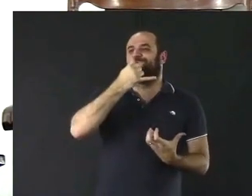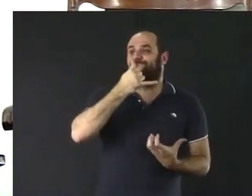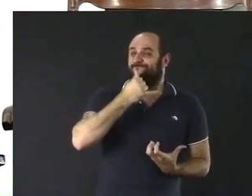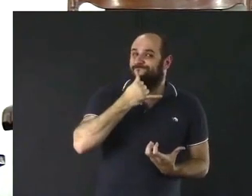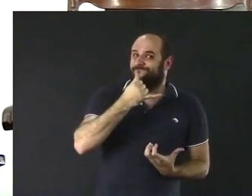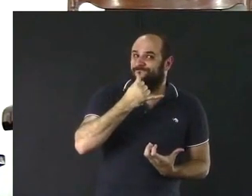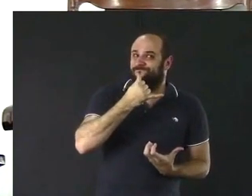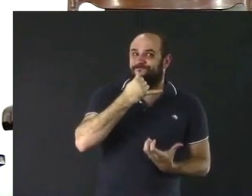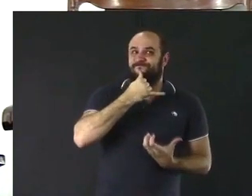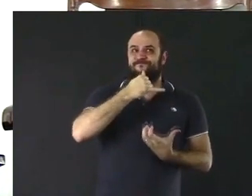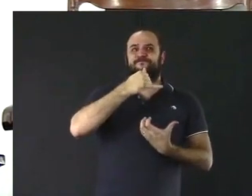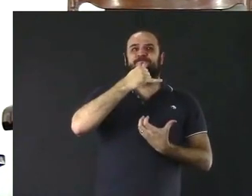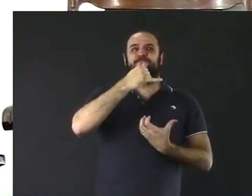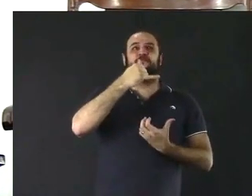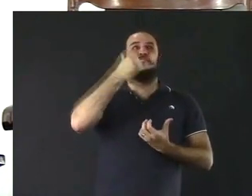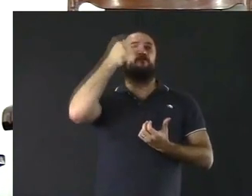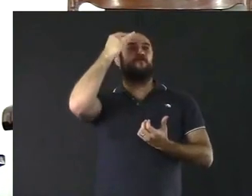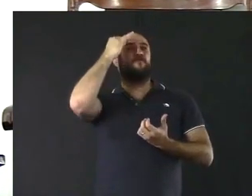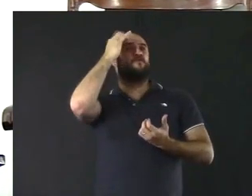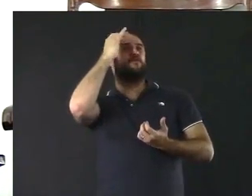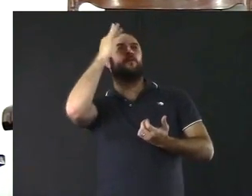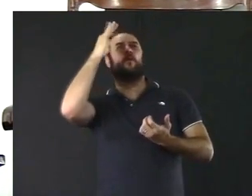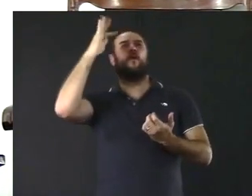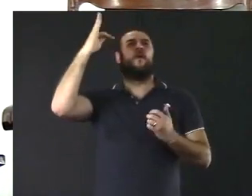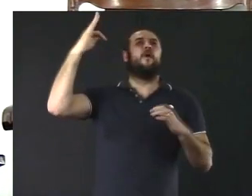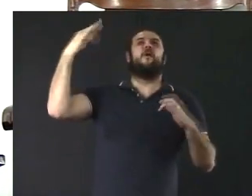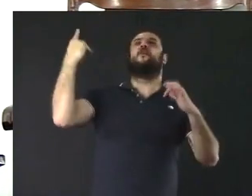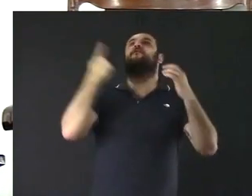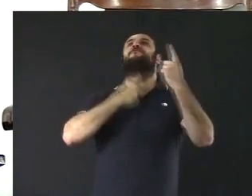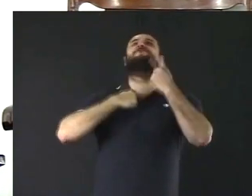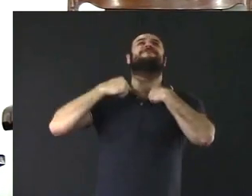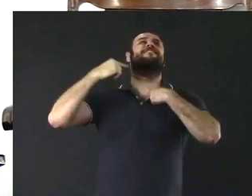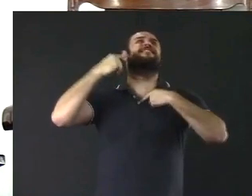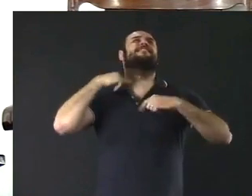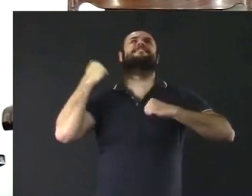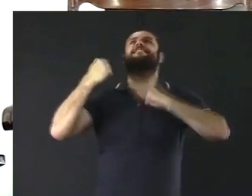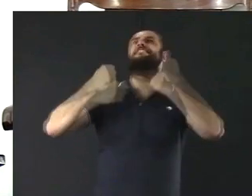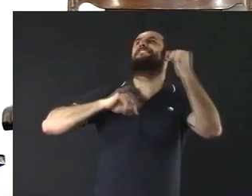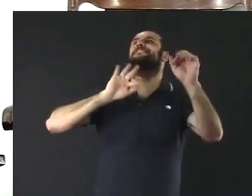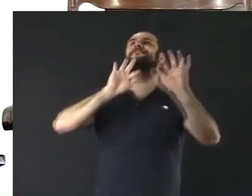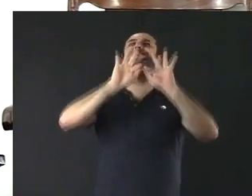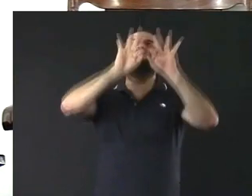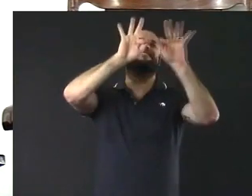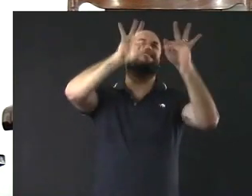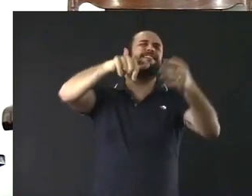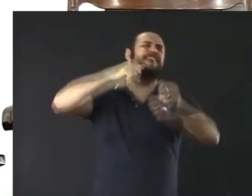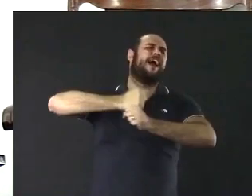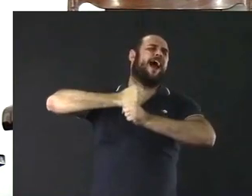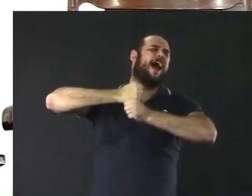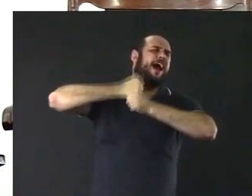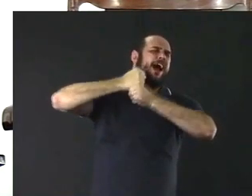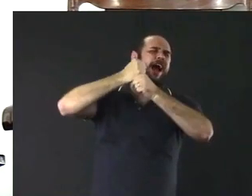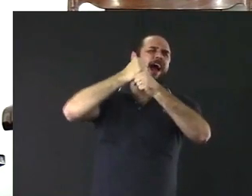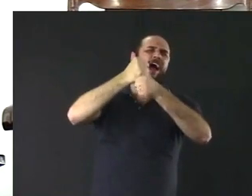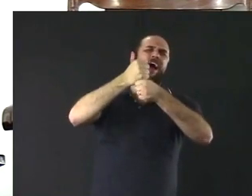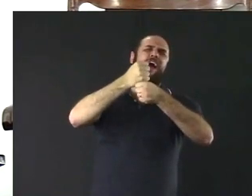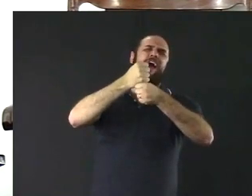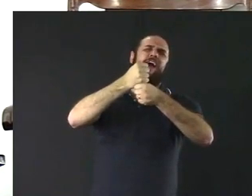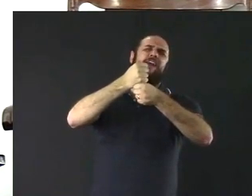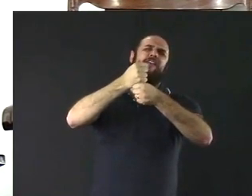por ter sonhado, ter se preparado e ter se dedicado tanto tempo para conseguir